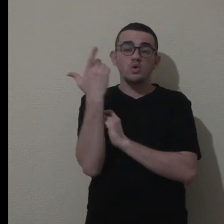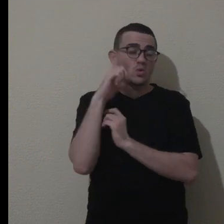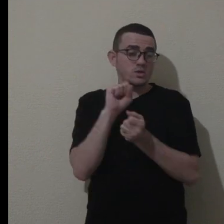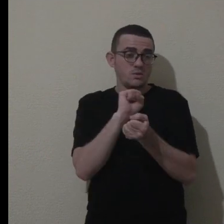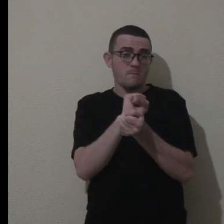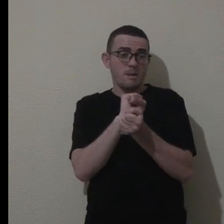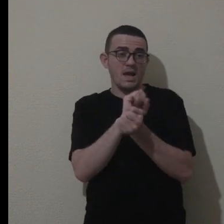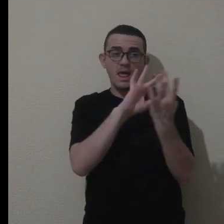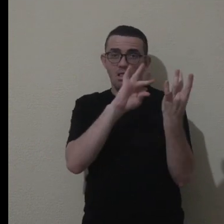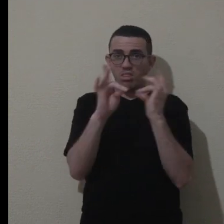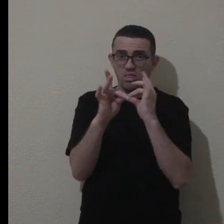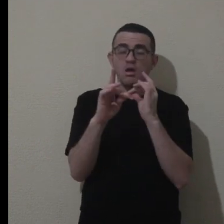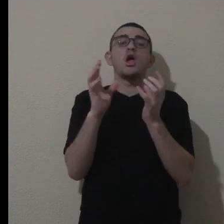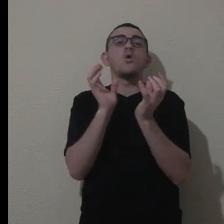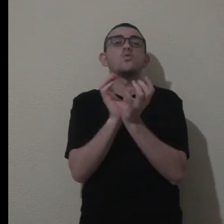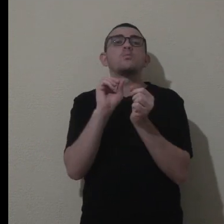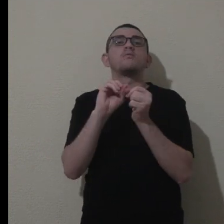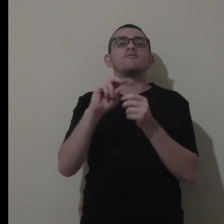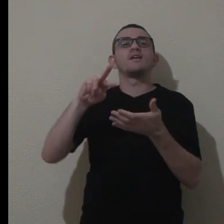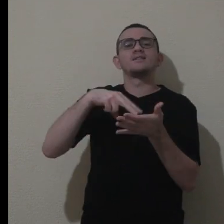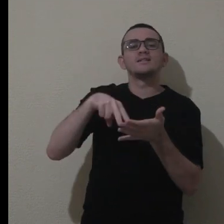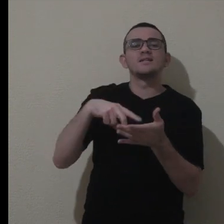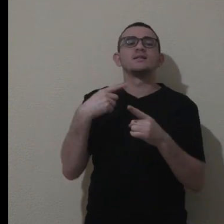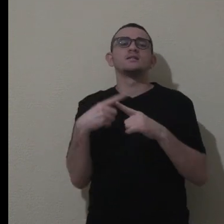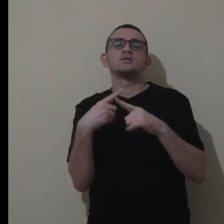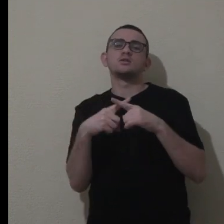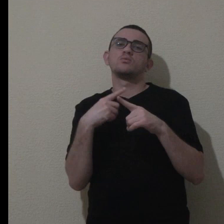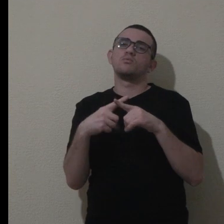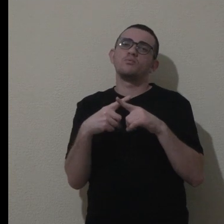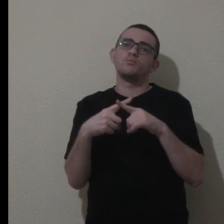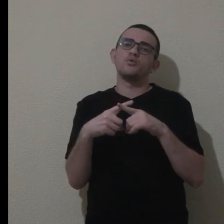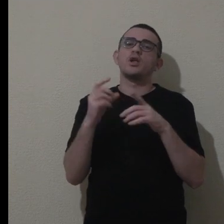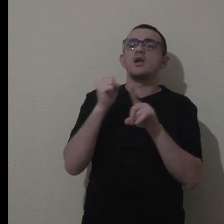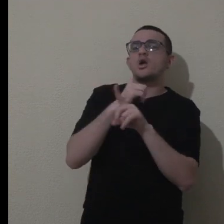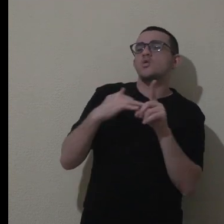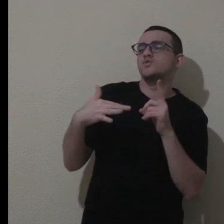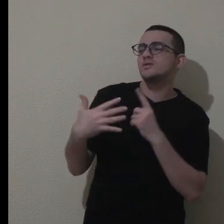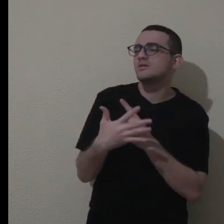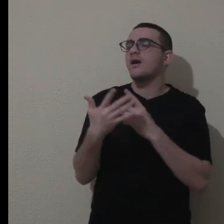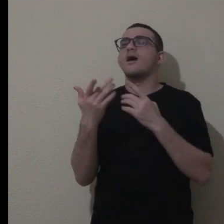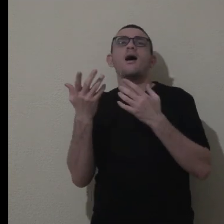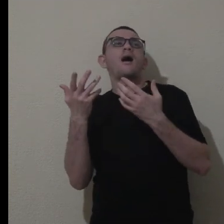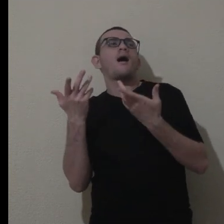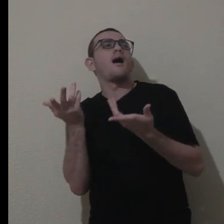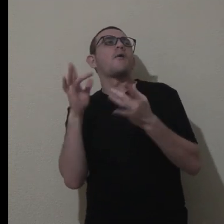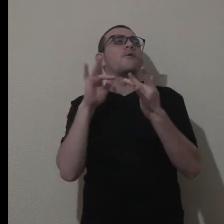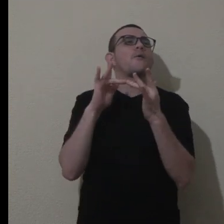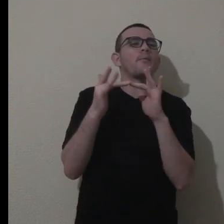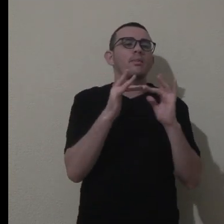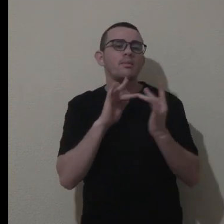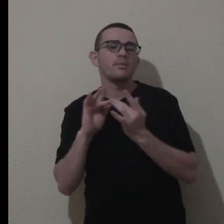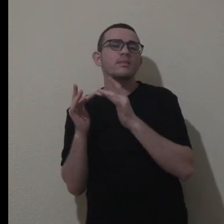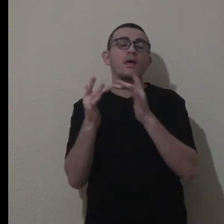que segurou foi o grupo que fez essa dança, que talvez o enriquecimento social, pelo fato de